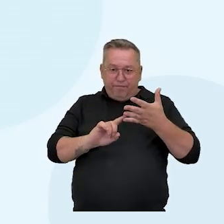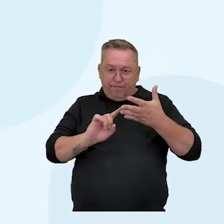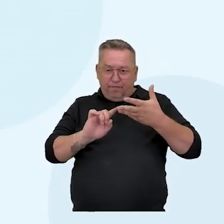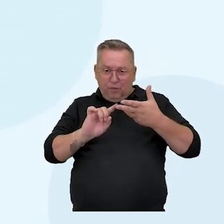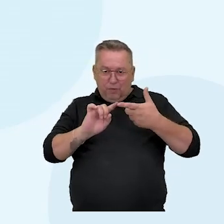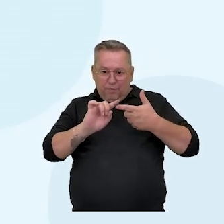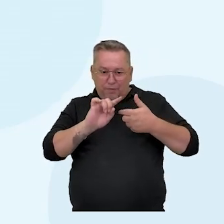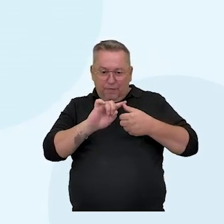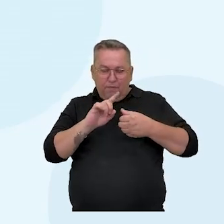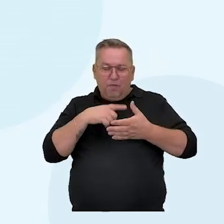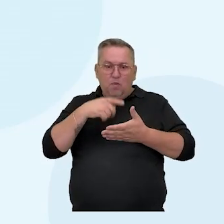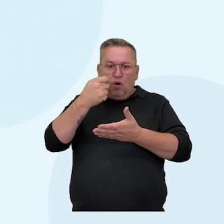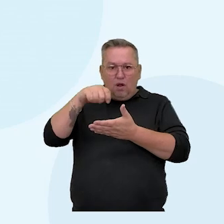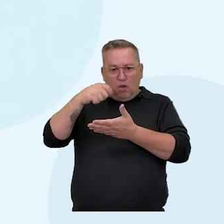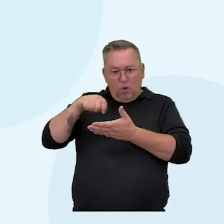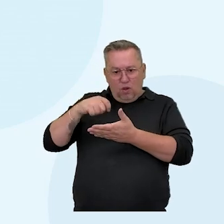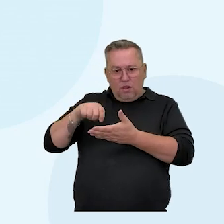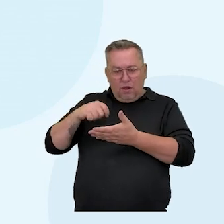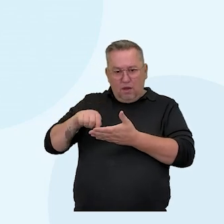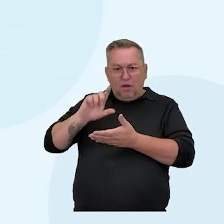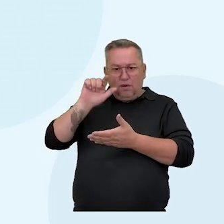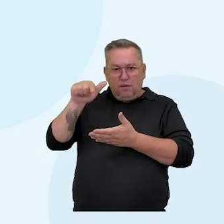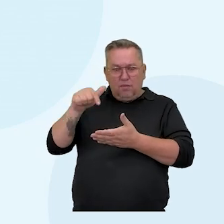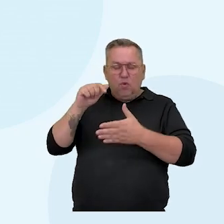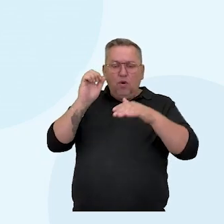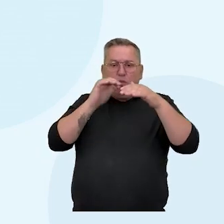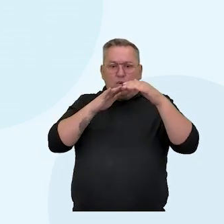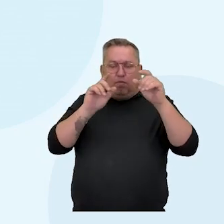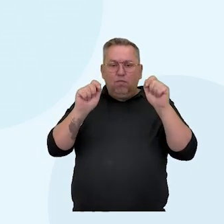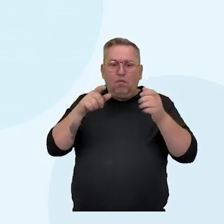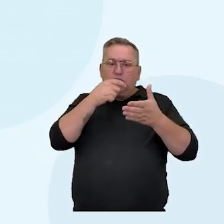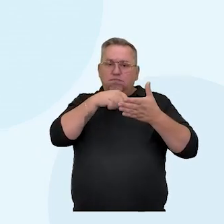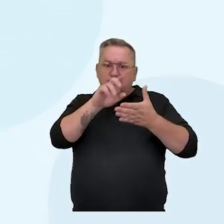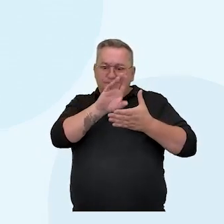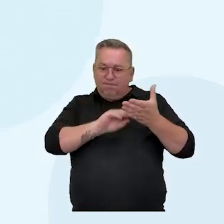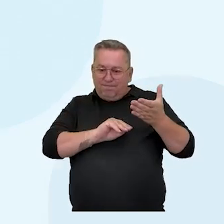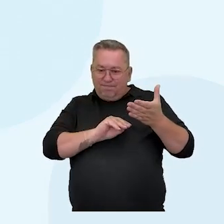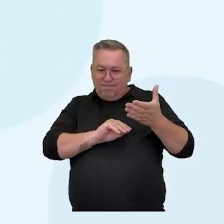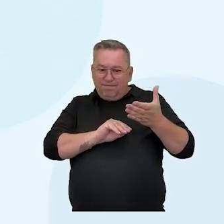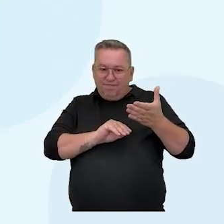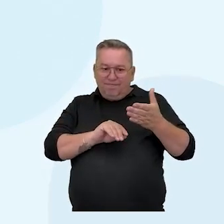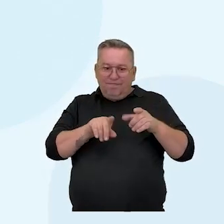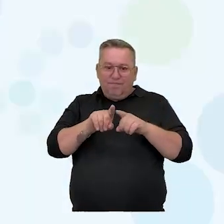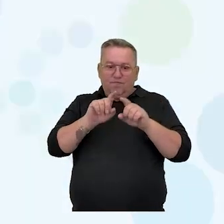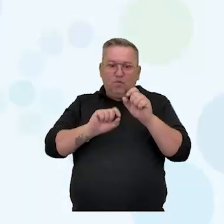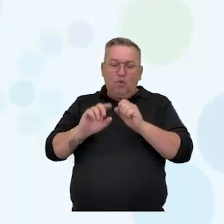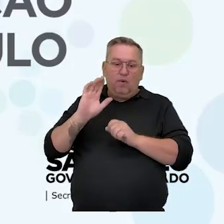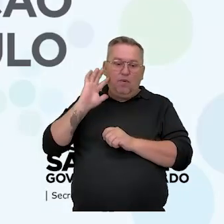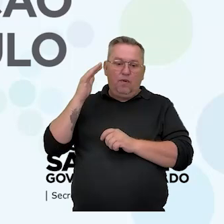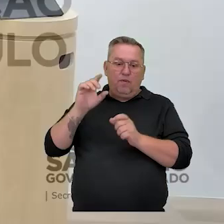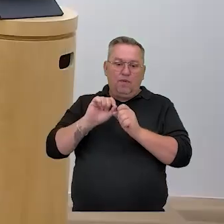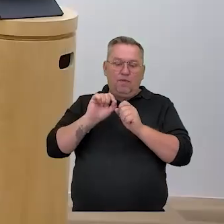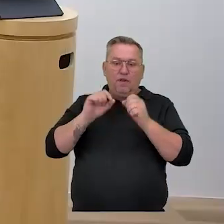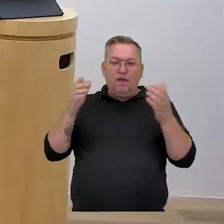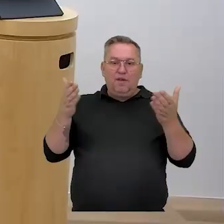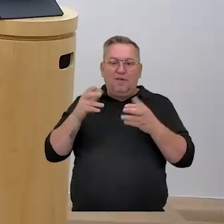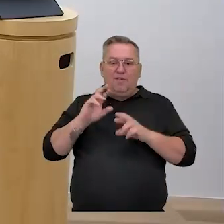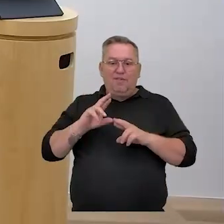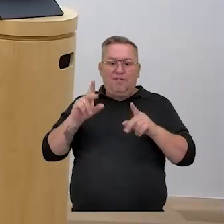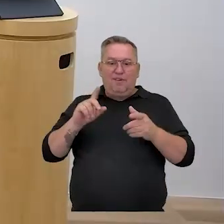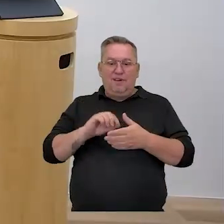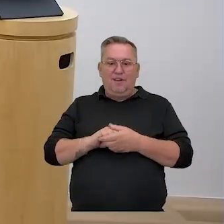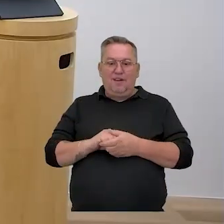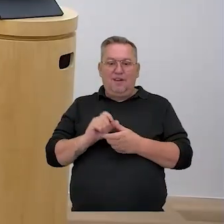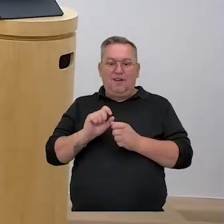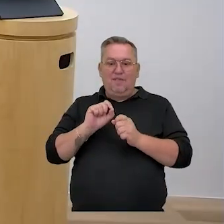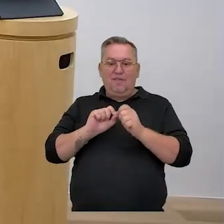aí, vocês podem anotar, pega depois lá no repositório, né? Tá. Bom, e aí acontece que a gente vai fazer agora diferente, então. Eu